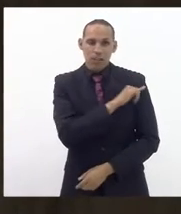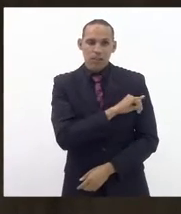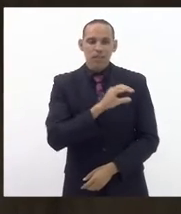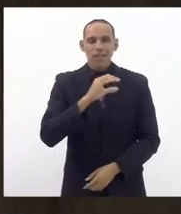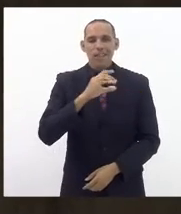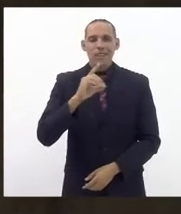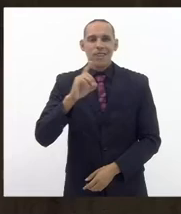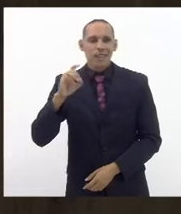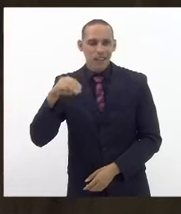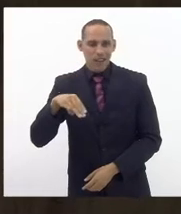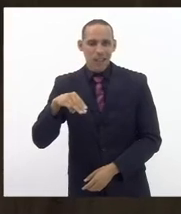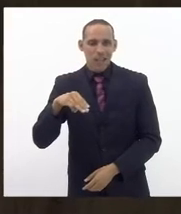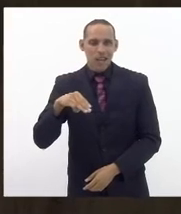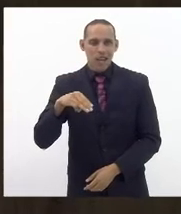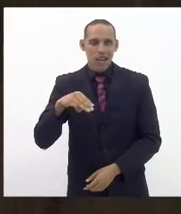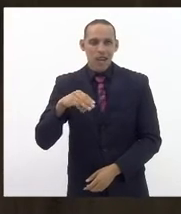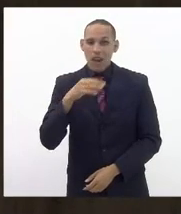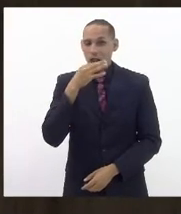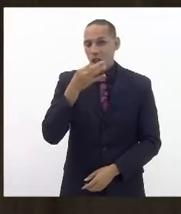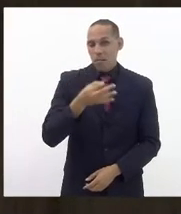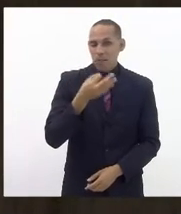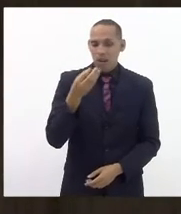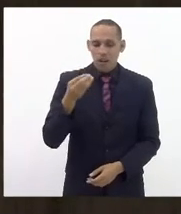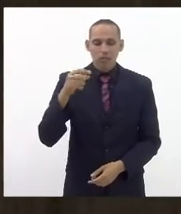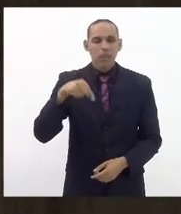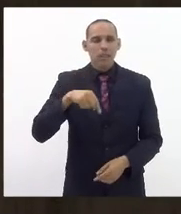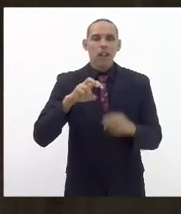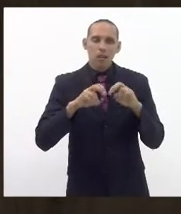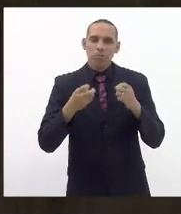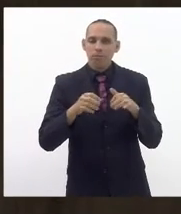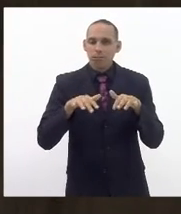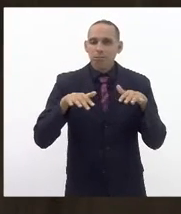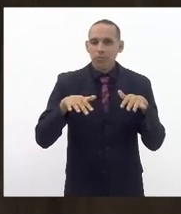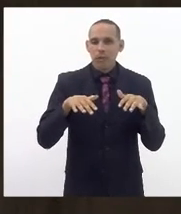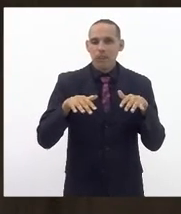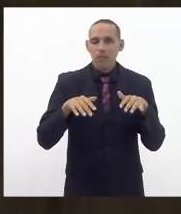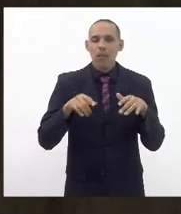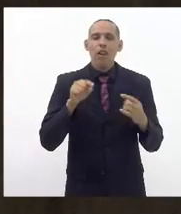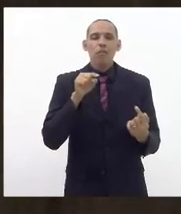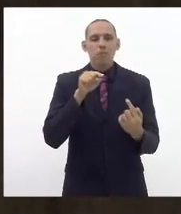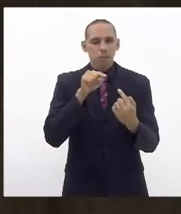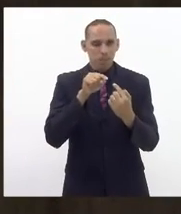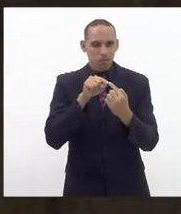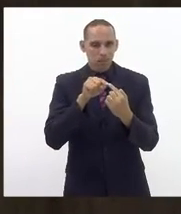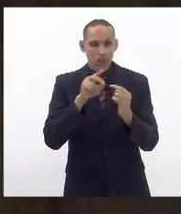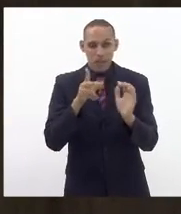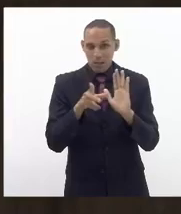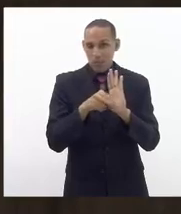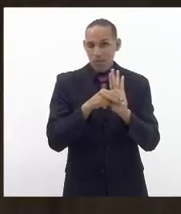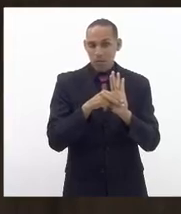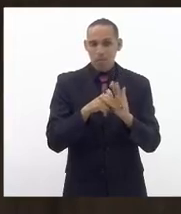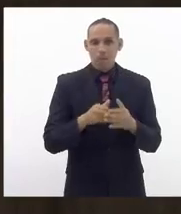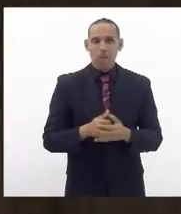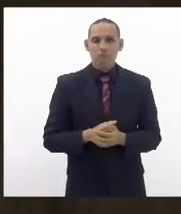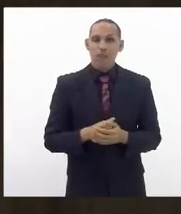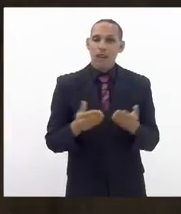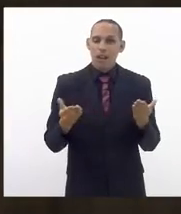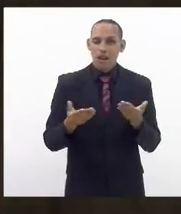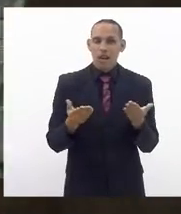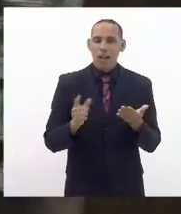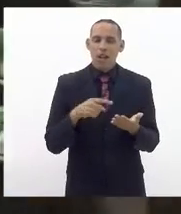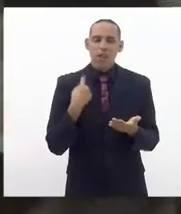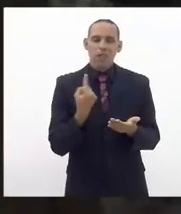deu parecer em plenário pela favorável com emendas. E agora